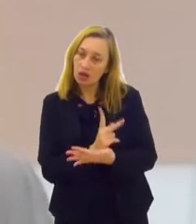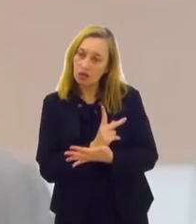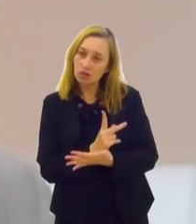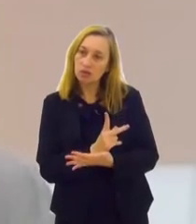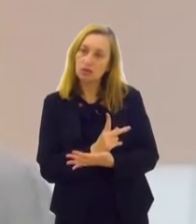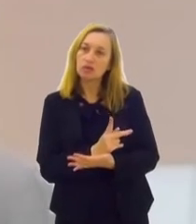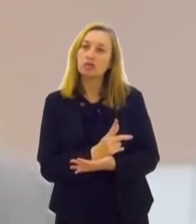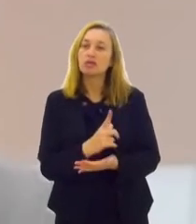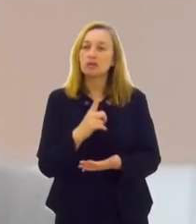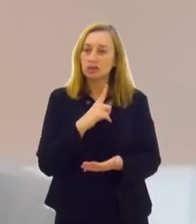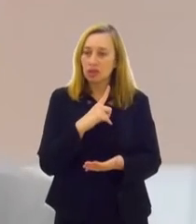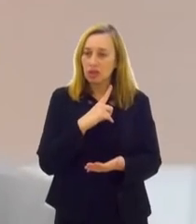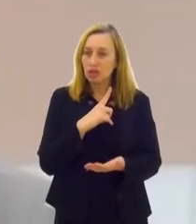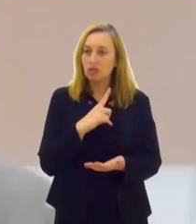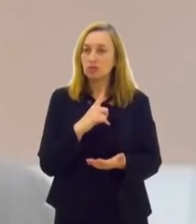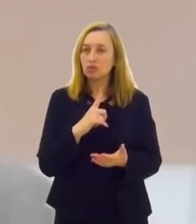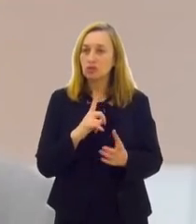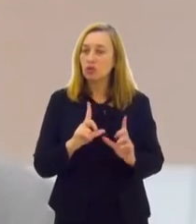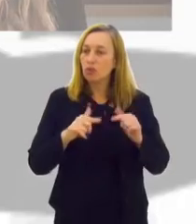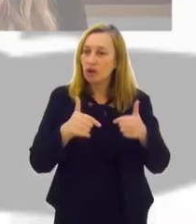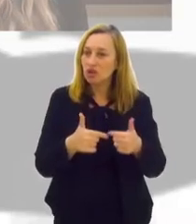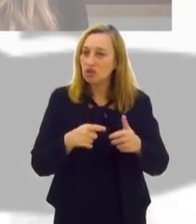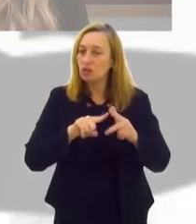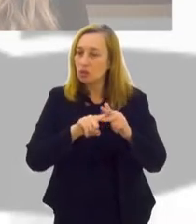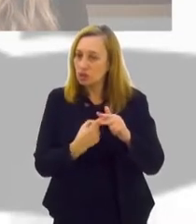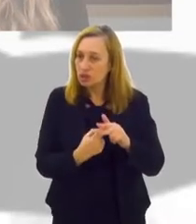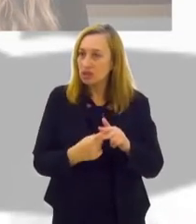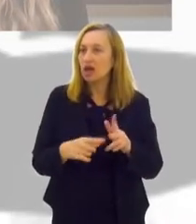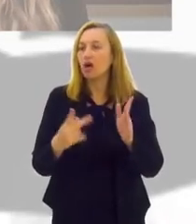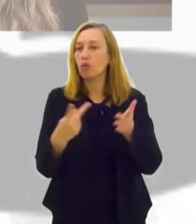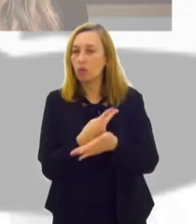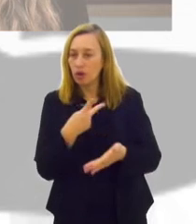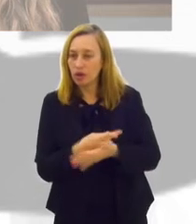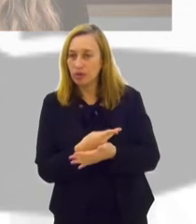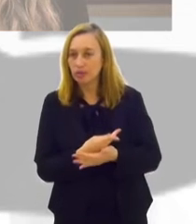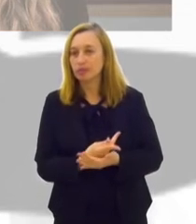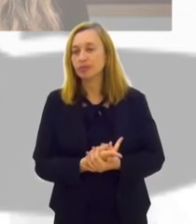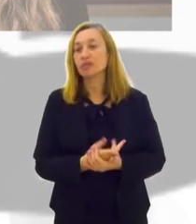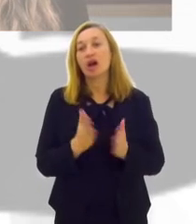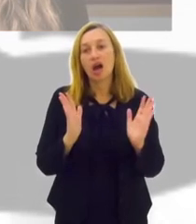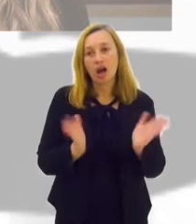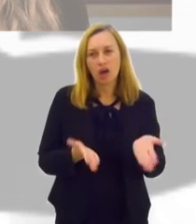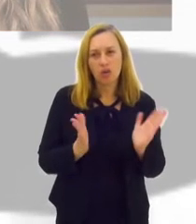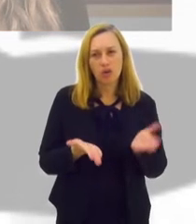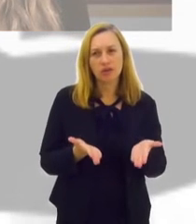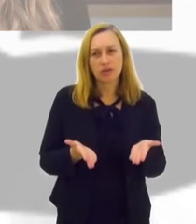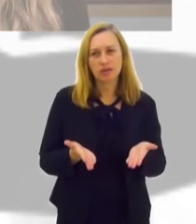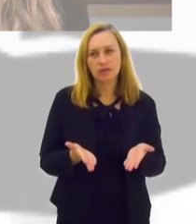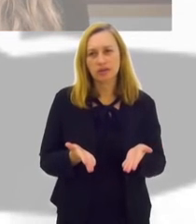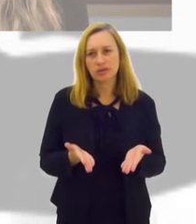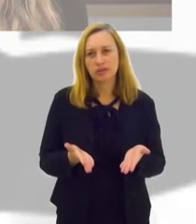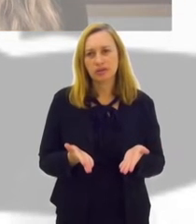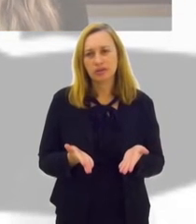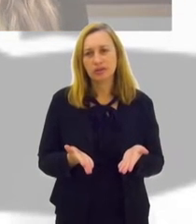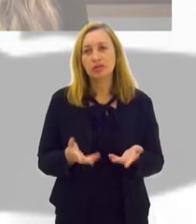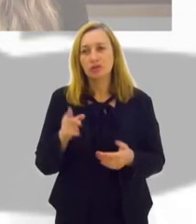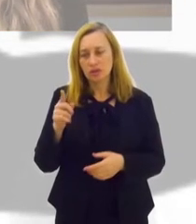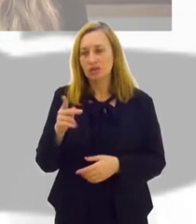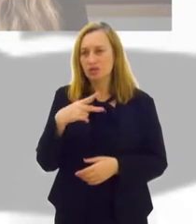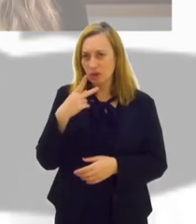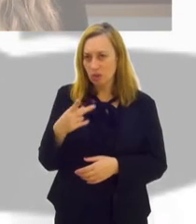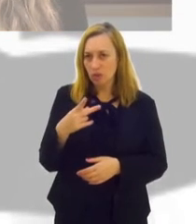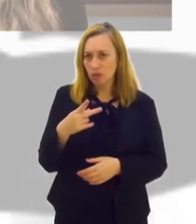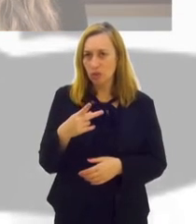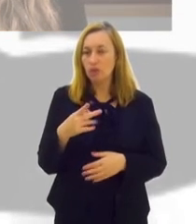irregularidade, nós termos ferramentas para corrigir essa irregularidade. Agora, então,